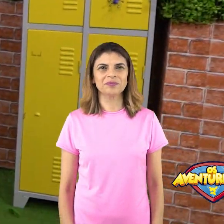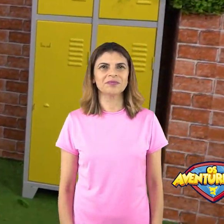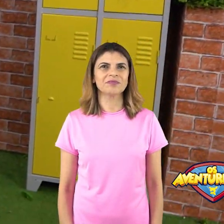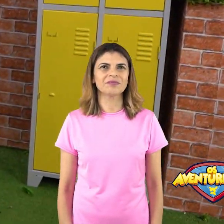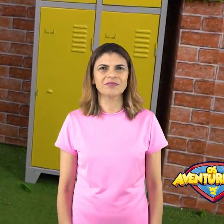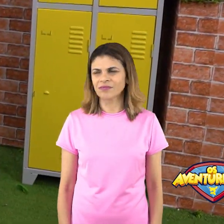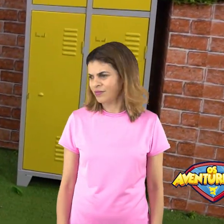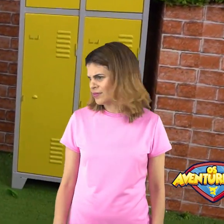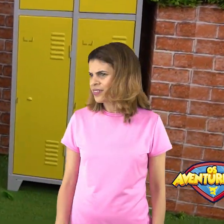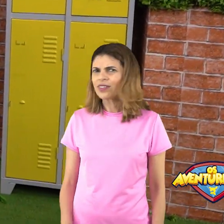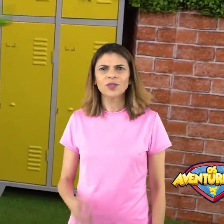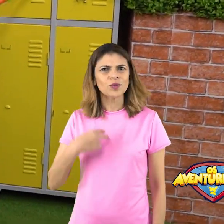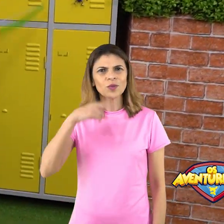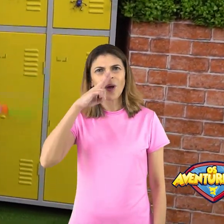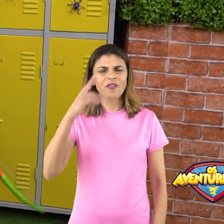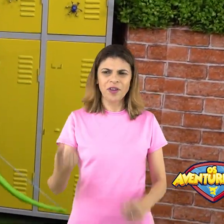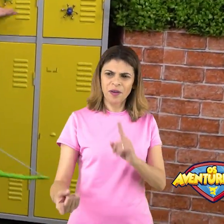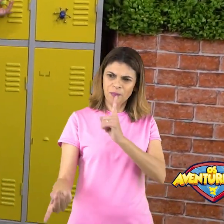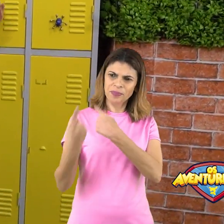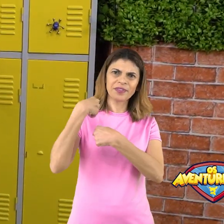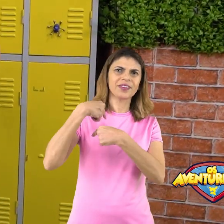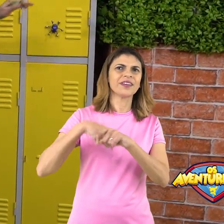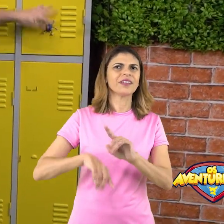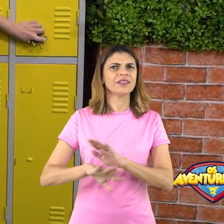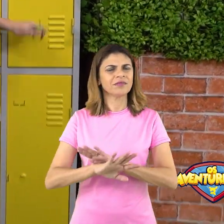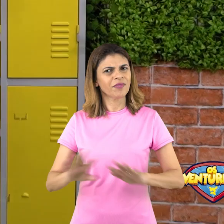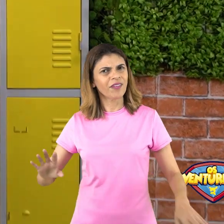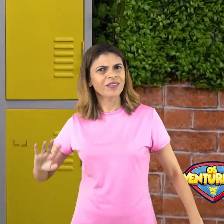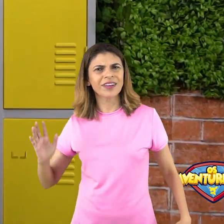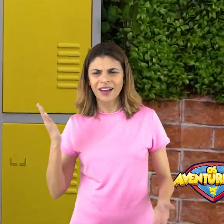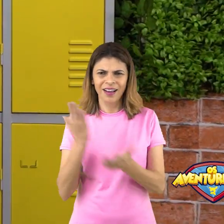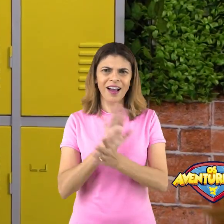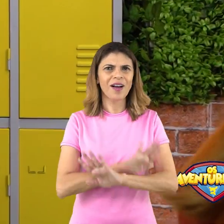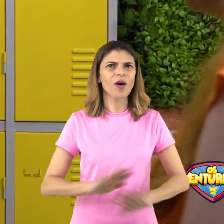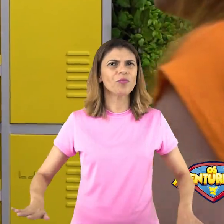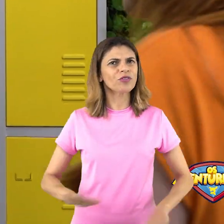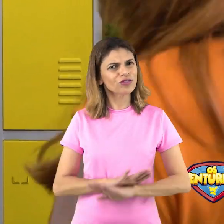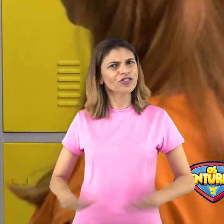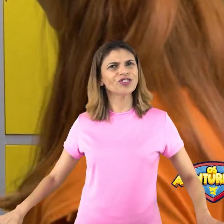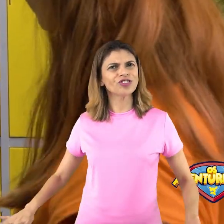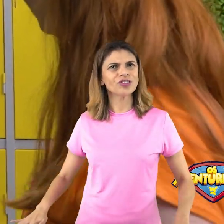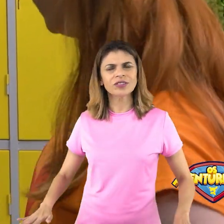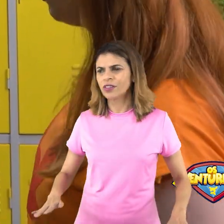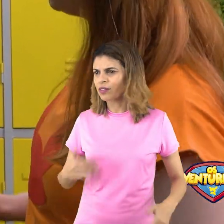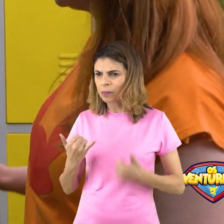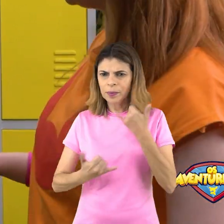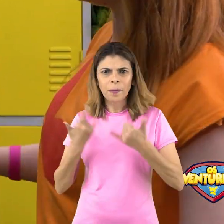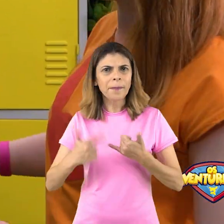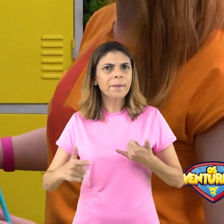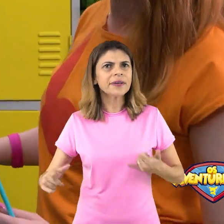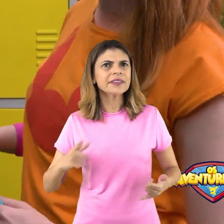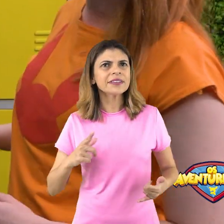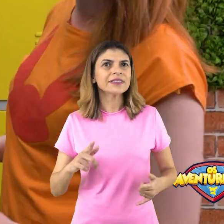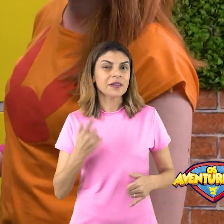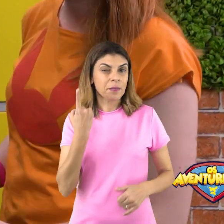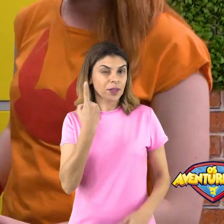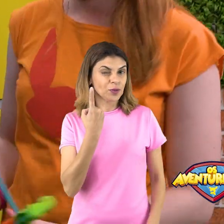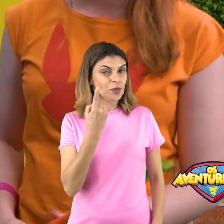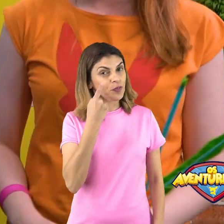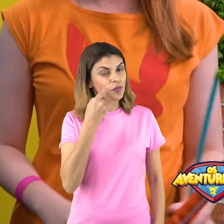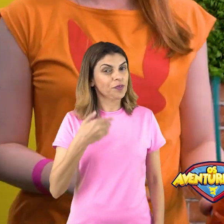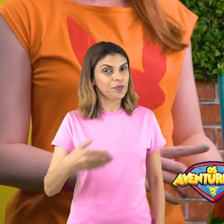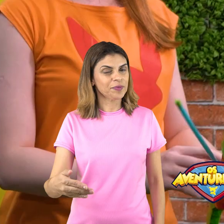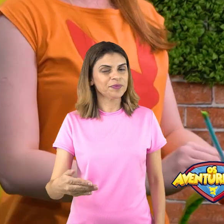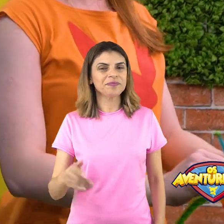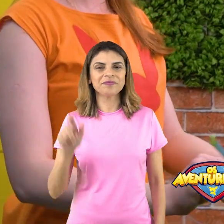Me atacou o negócio? Pronto, agora acertei. Acabou. Chega. Acabou os brinquedos ou tem mais? Tem mais um brinquedo. Vamos pro